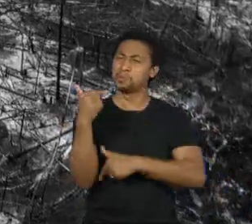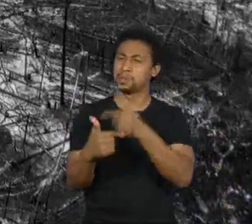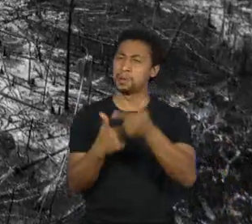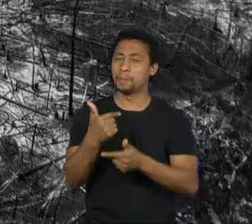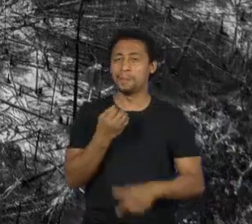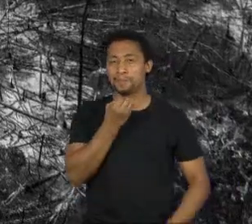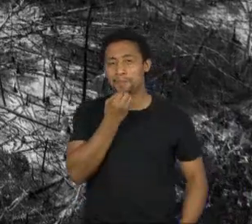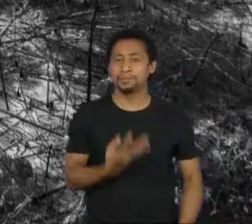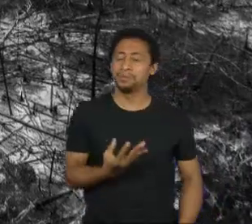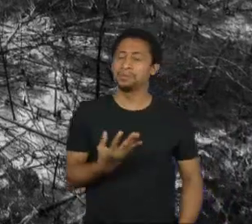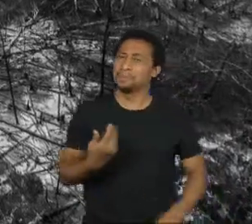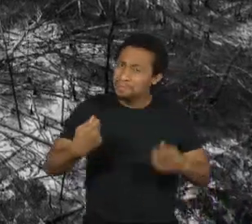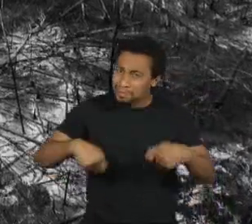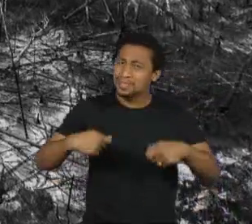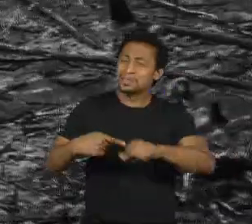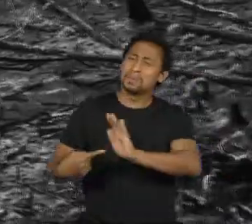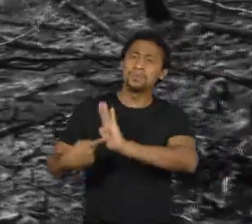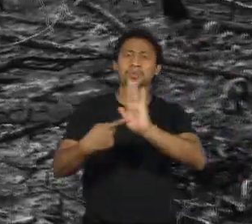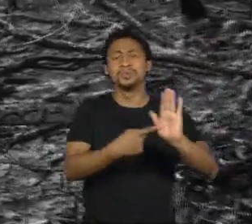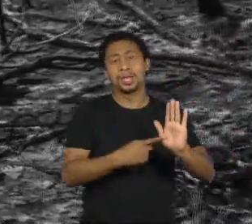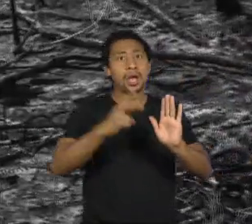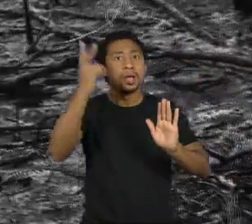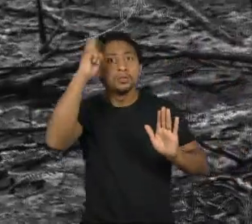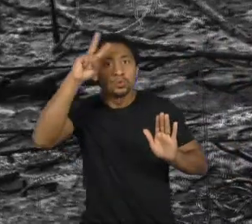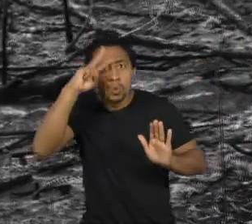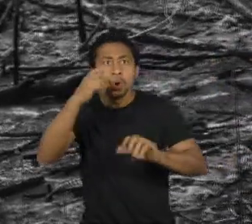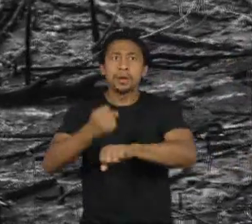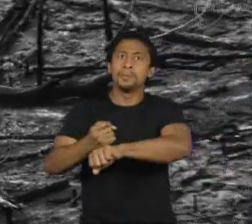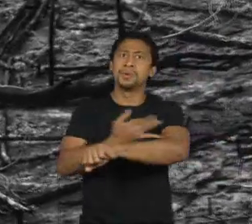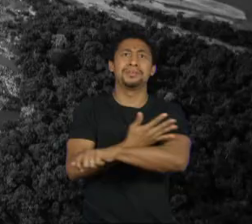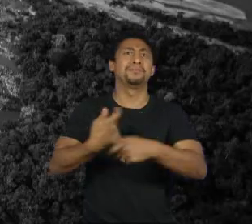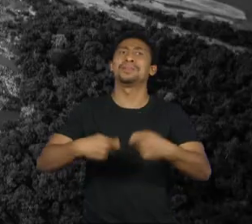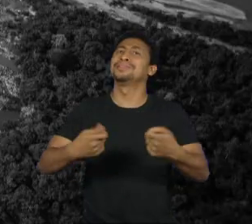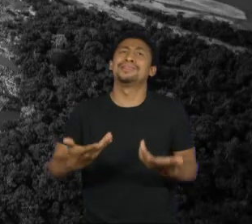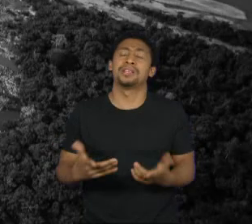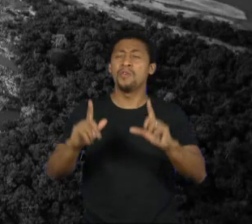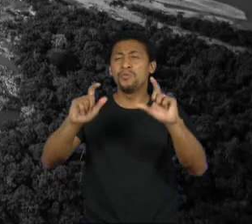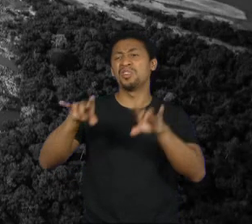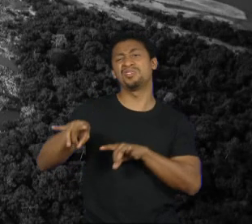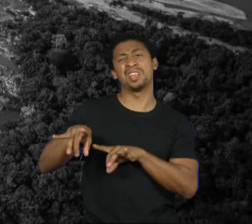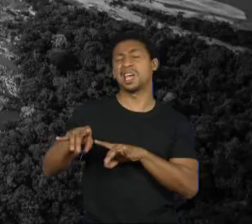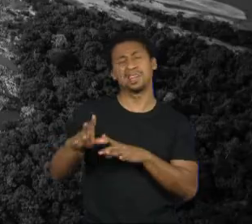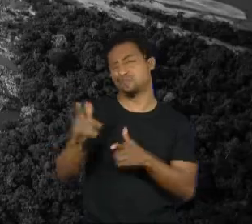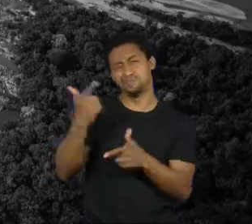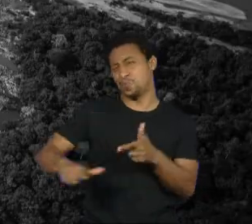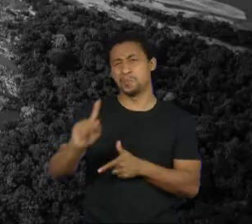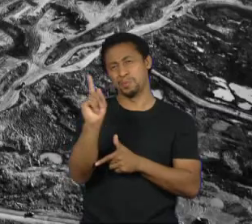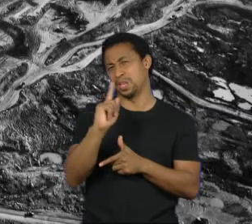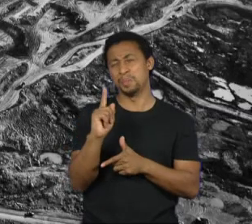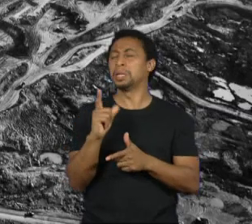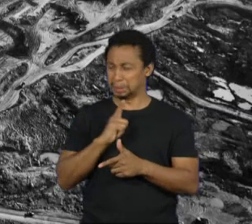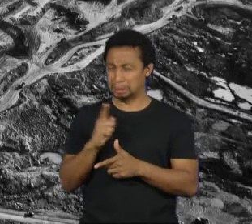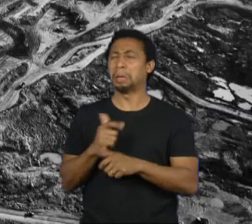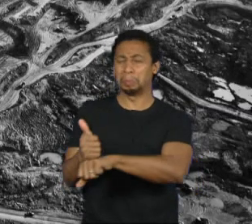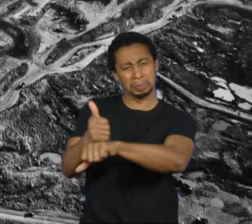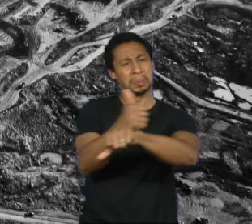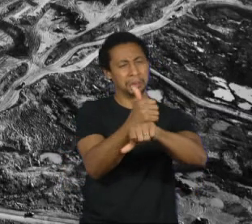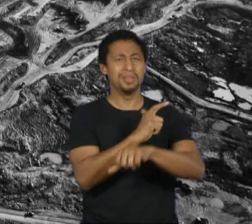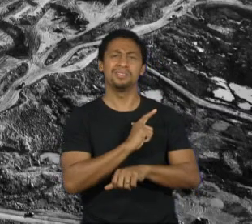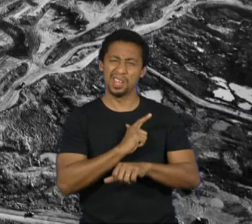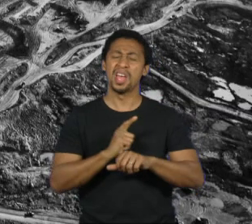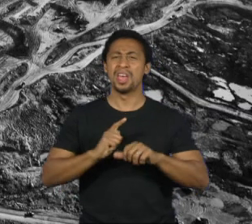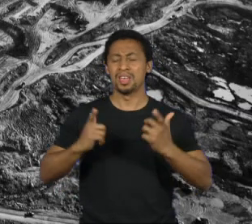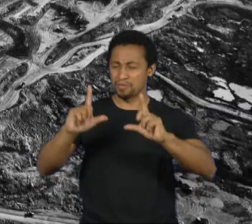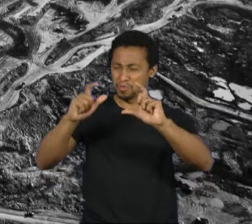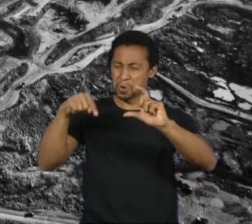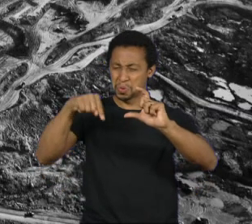trabalho é isso, é você se aprofundar nas histórias. Hoje a questão técnica não é um problema mais, né? Assim, os equipamentos são